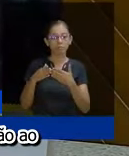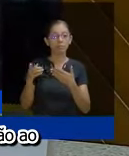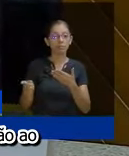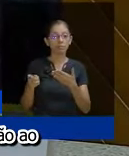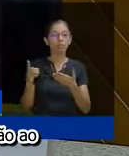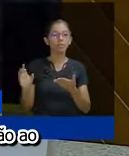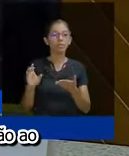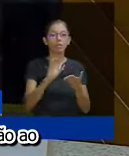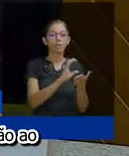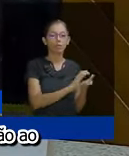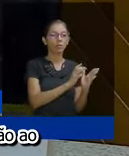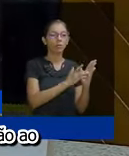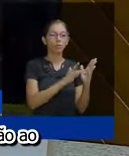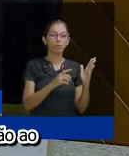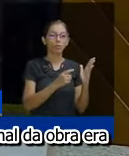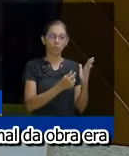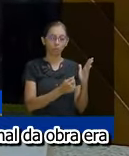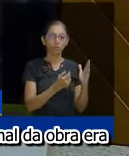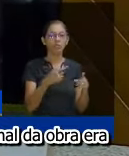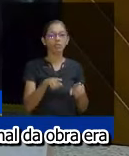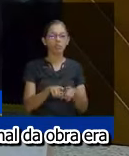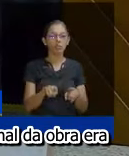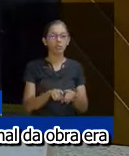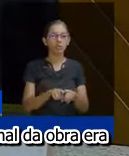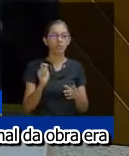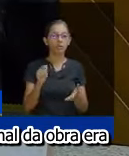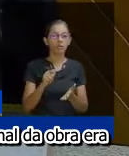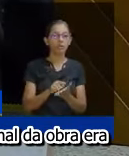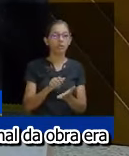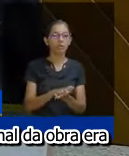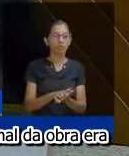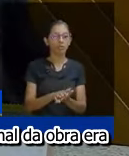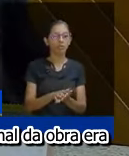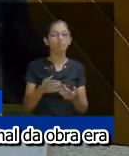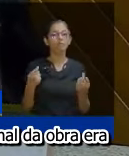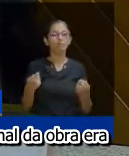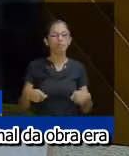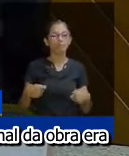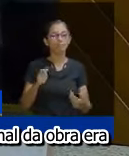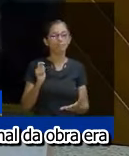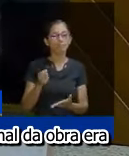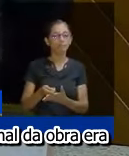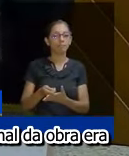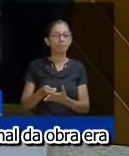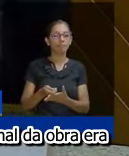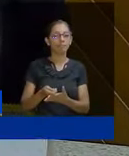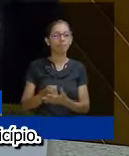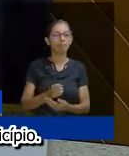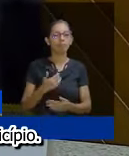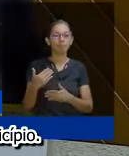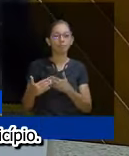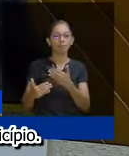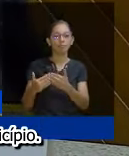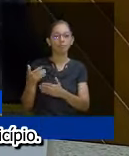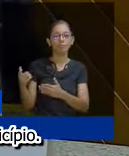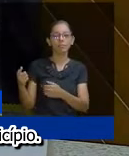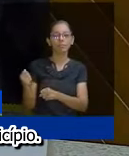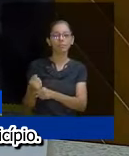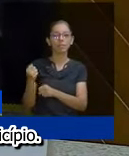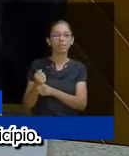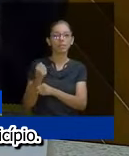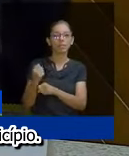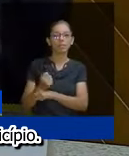multa. Também com relação ao prejuízo, não se pode deixar de mencionar que o objetivo final da obra era reduzir a